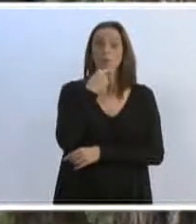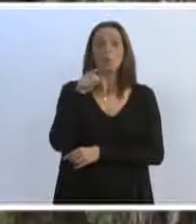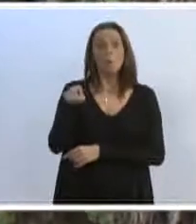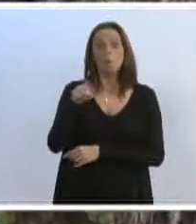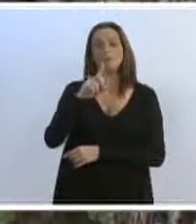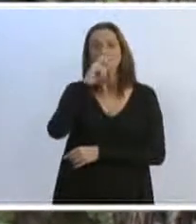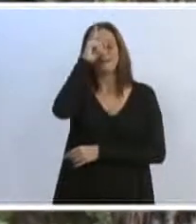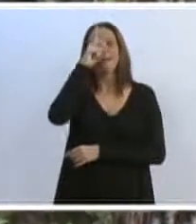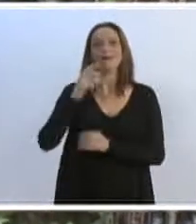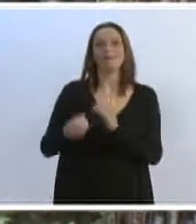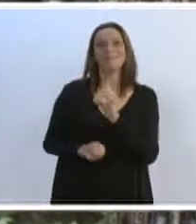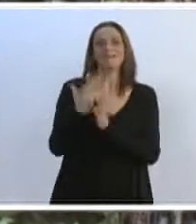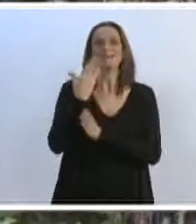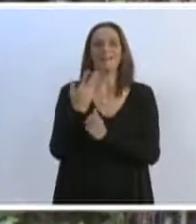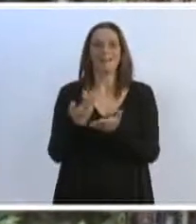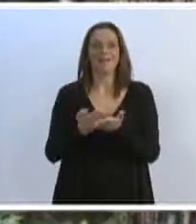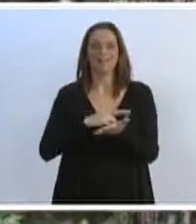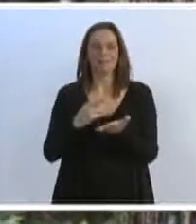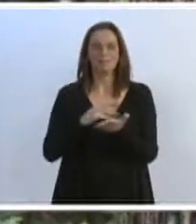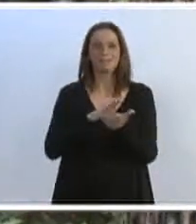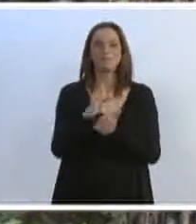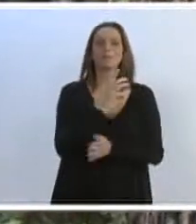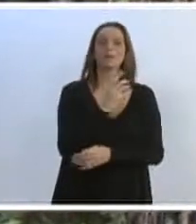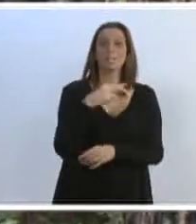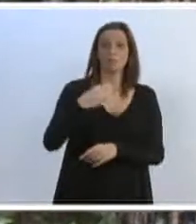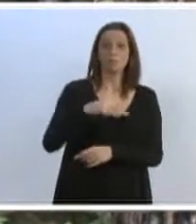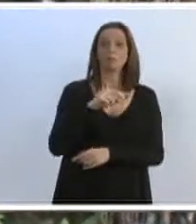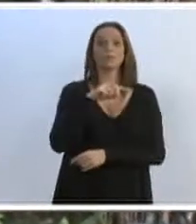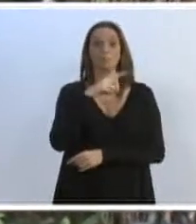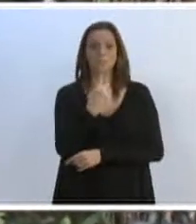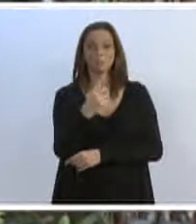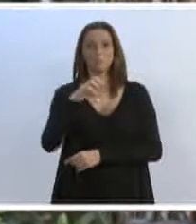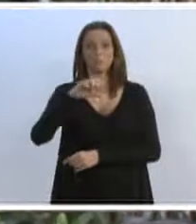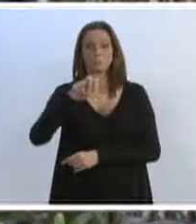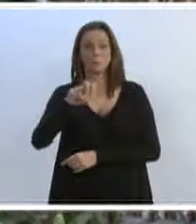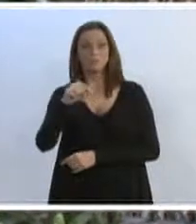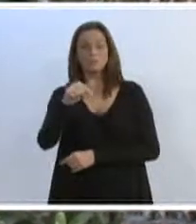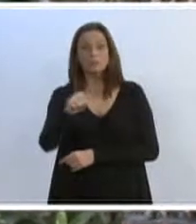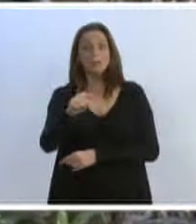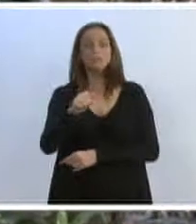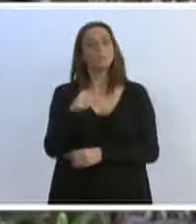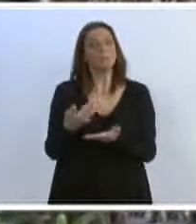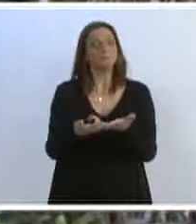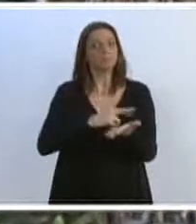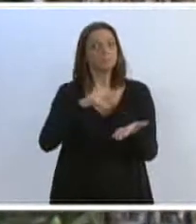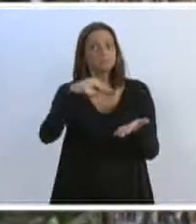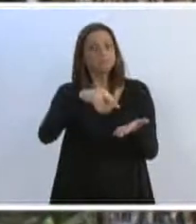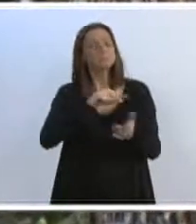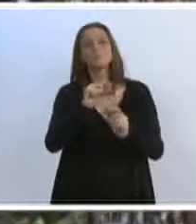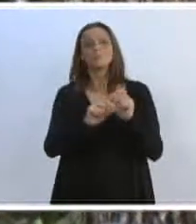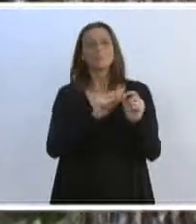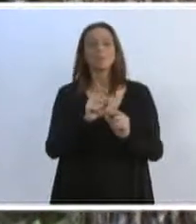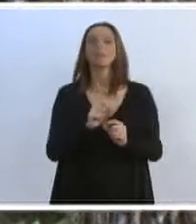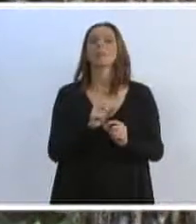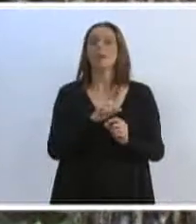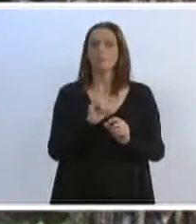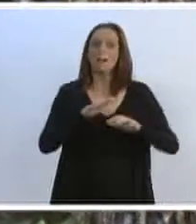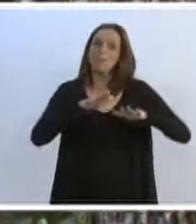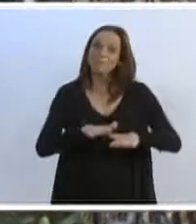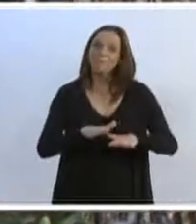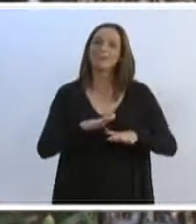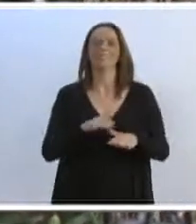pelos alunos do curso de História da FURB ao longo de seus 30 anos e atualmente nós temos sustentado essa